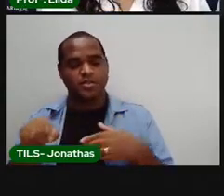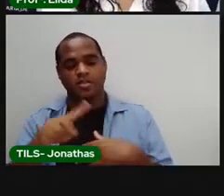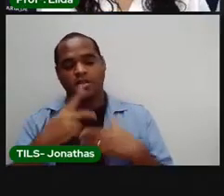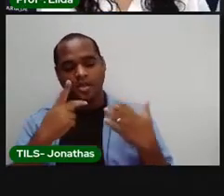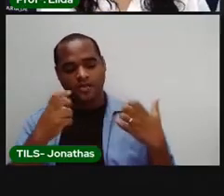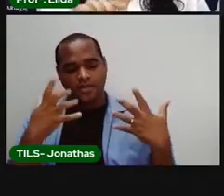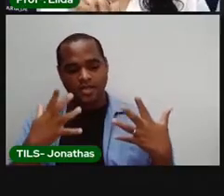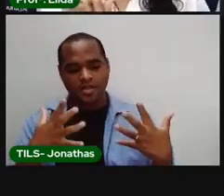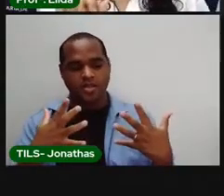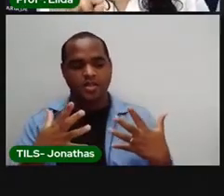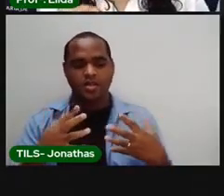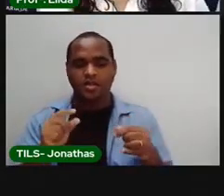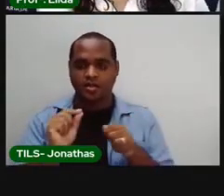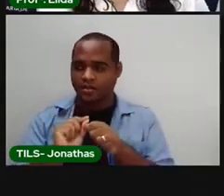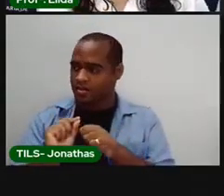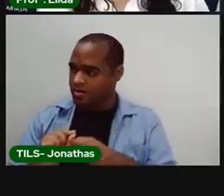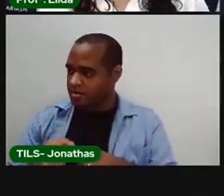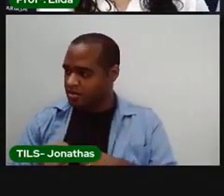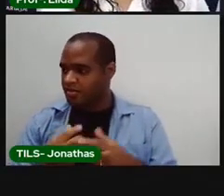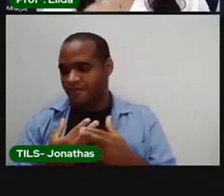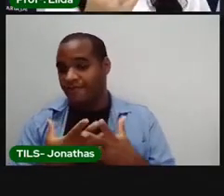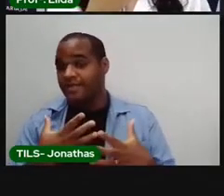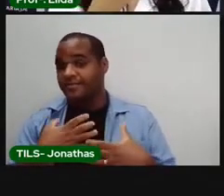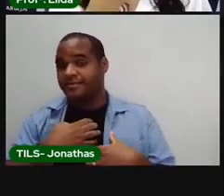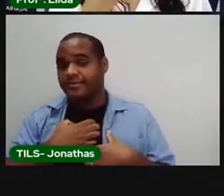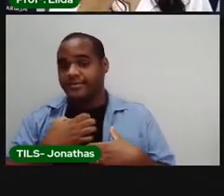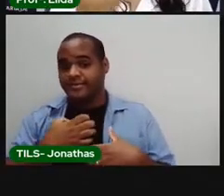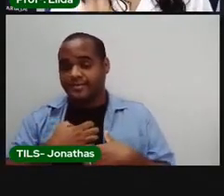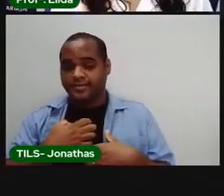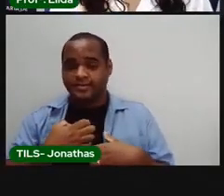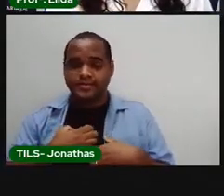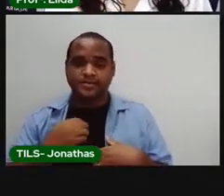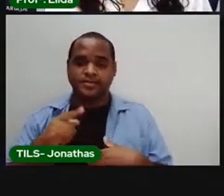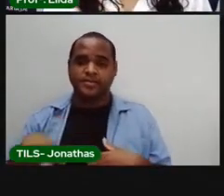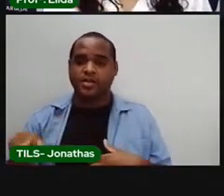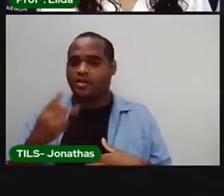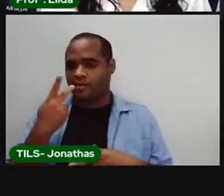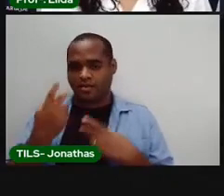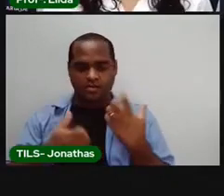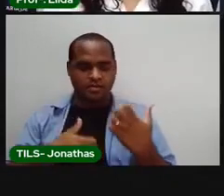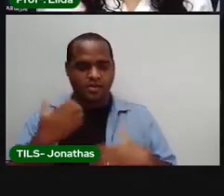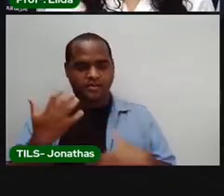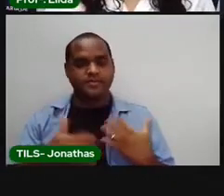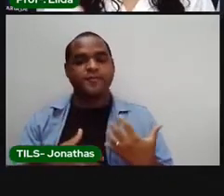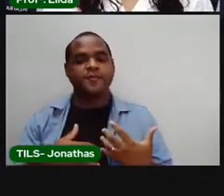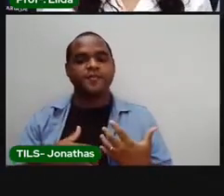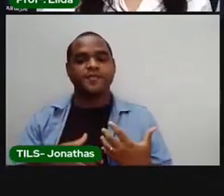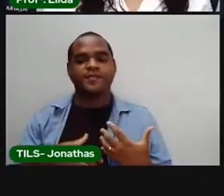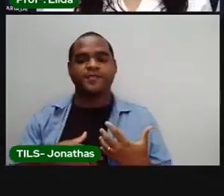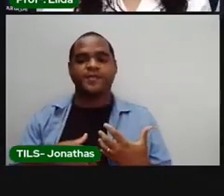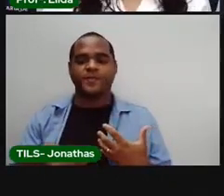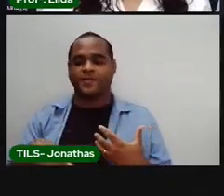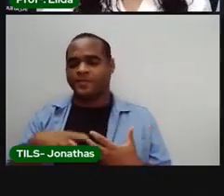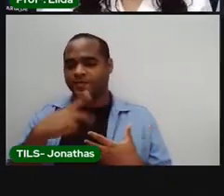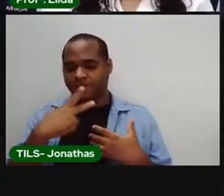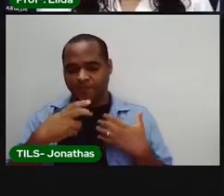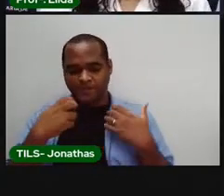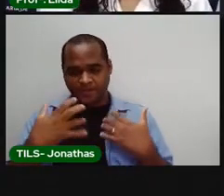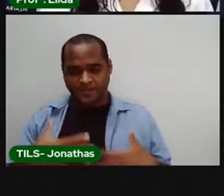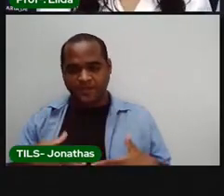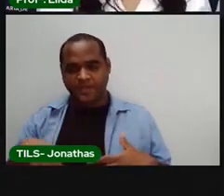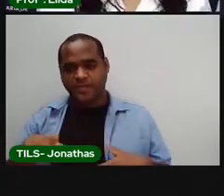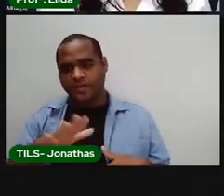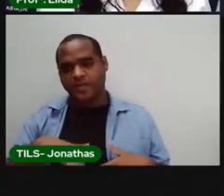eles fazem o mesmo sentido de quando a gente está falando. Vamos ver como fica